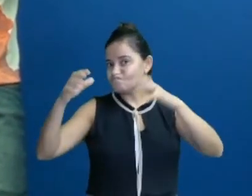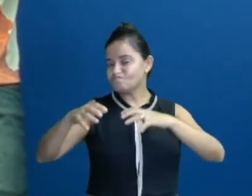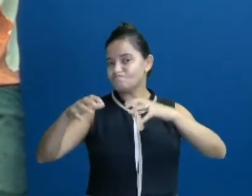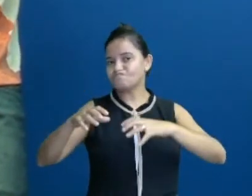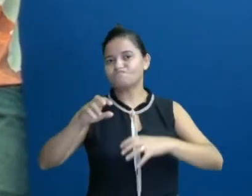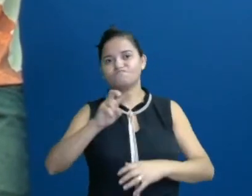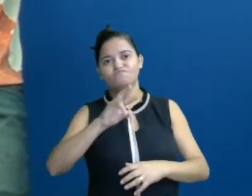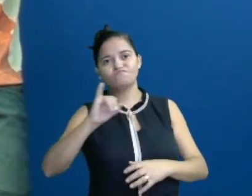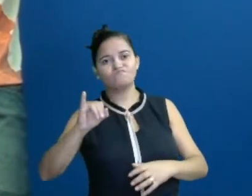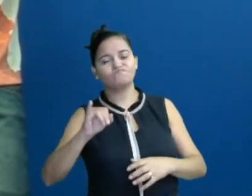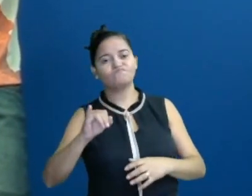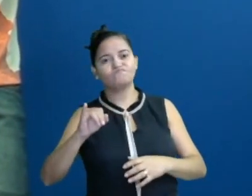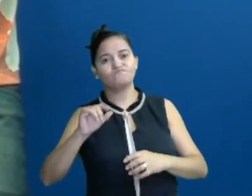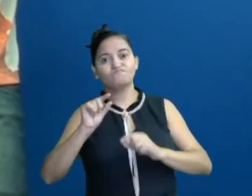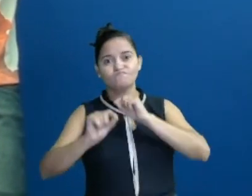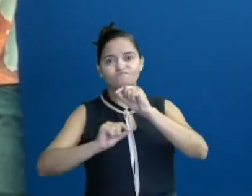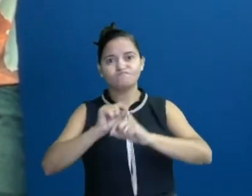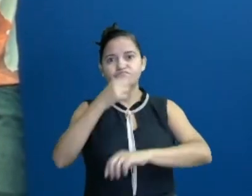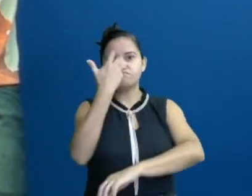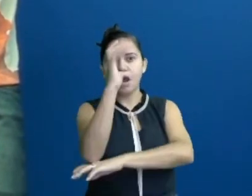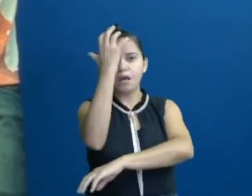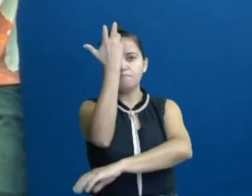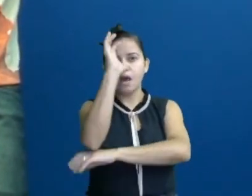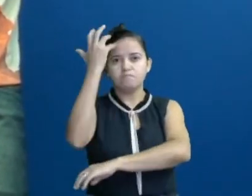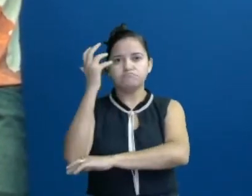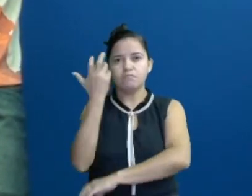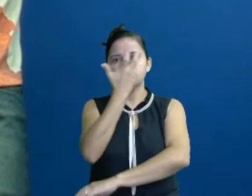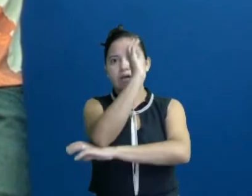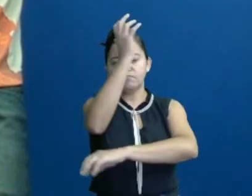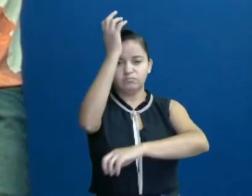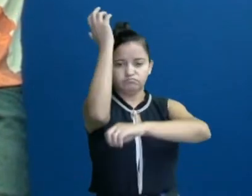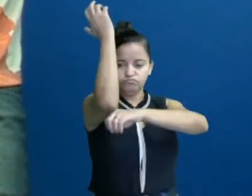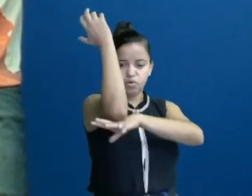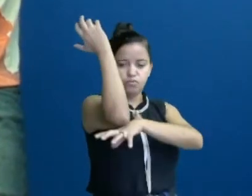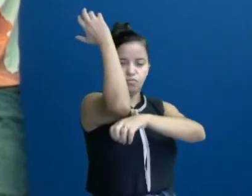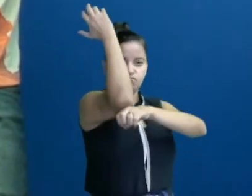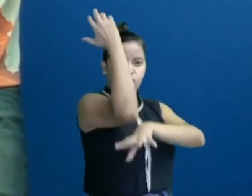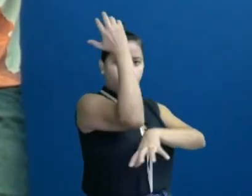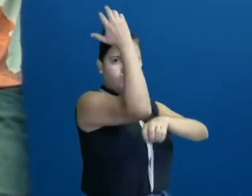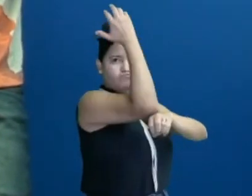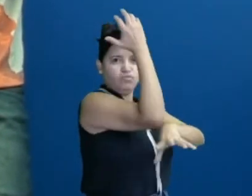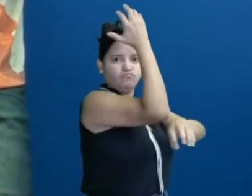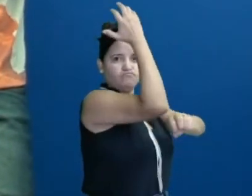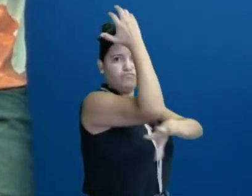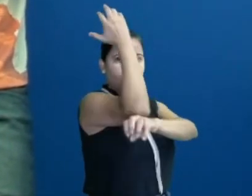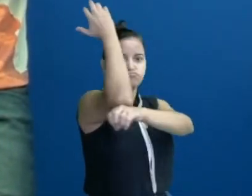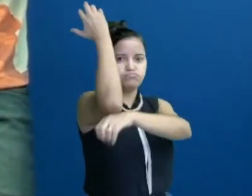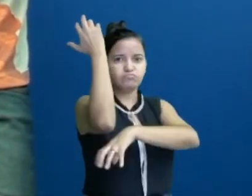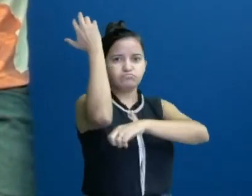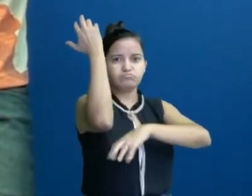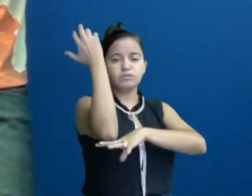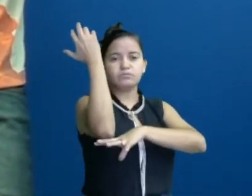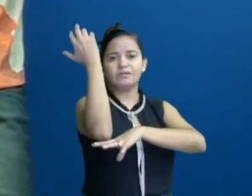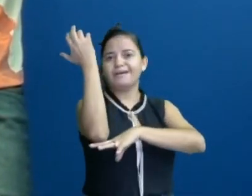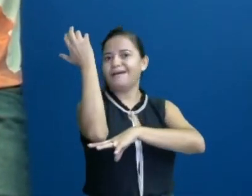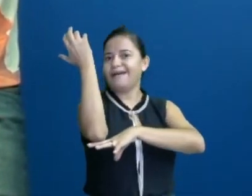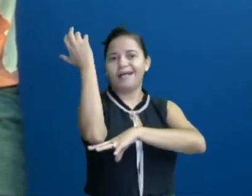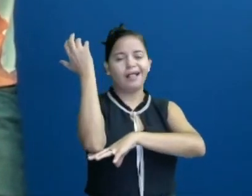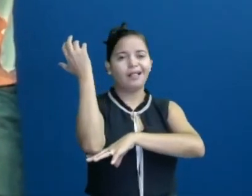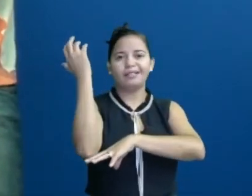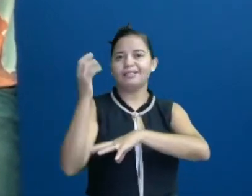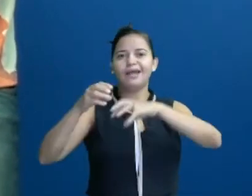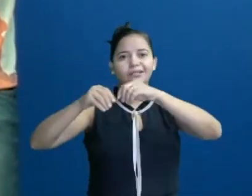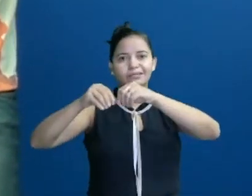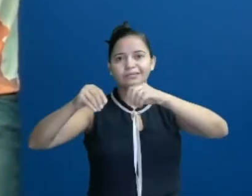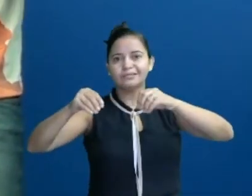Quando a gente tem uma mata ciliar preservada, aquele solo ele não vai penetrar no rio, ele não vai